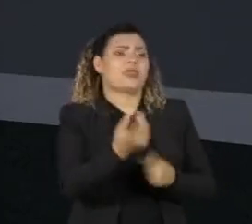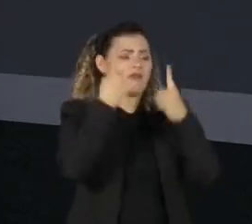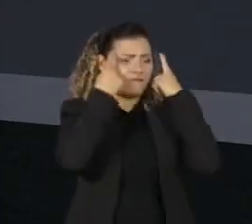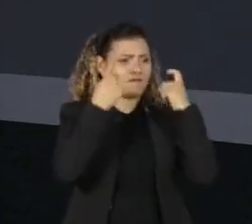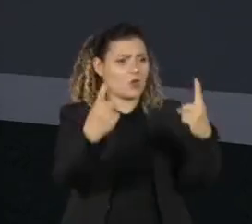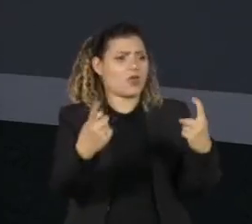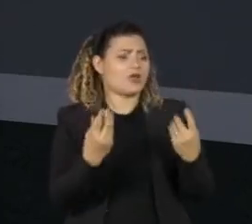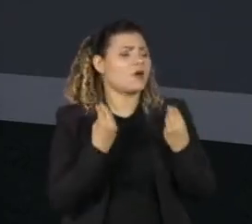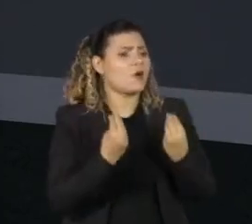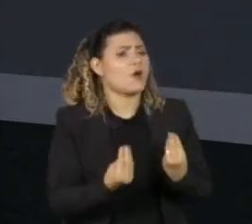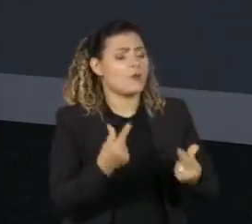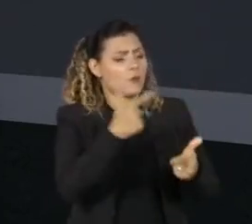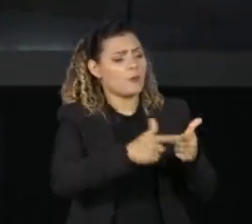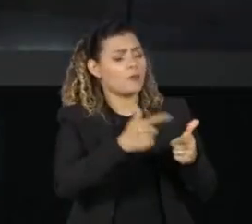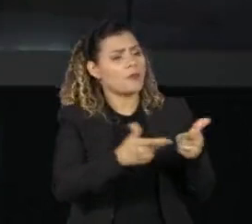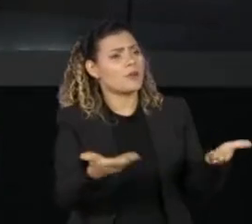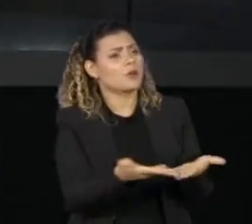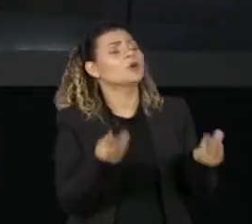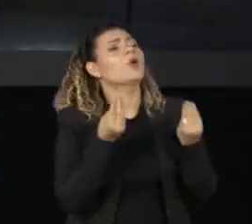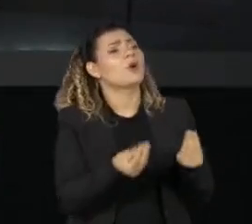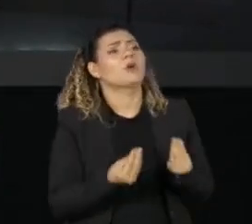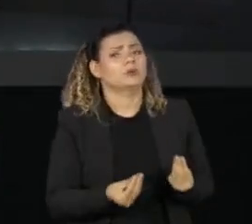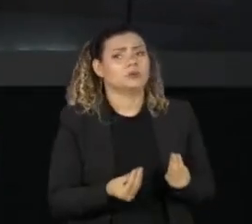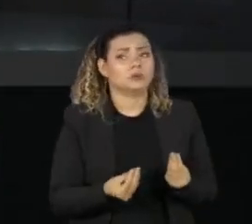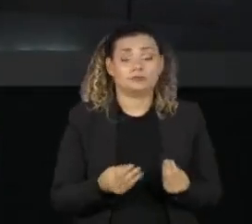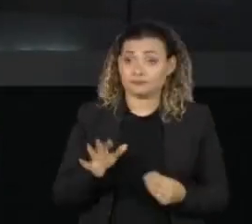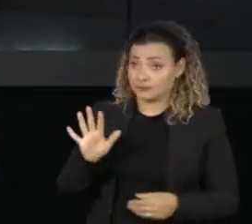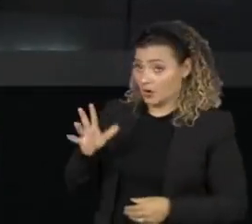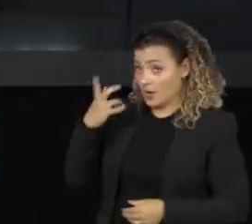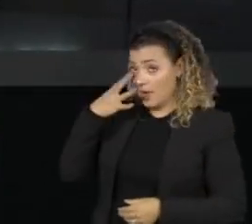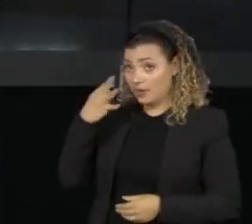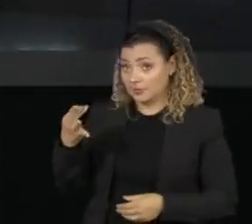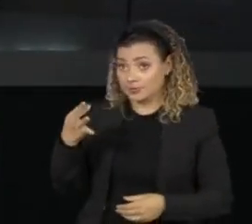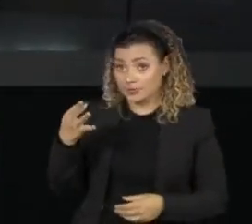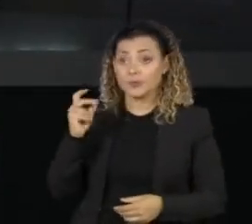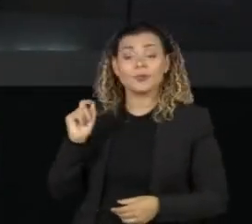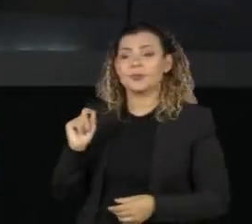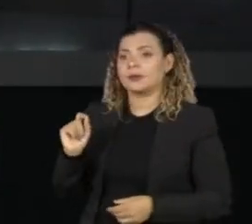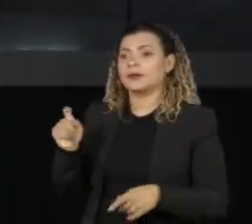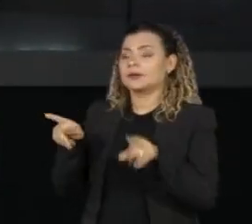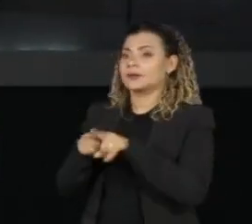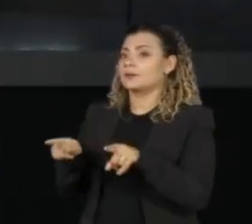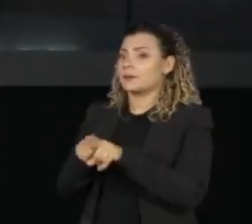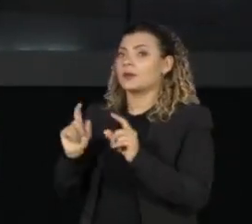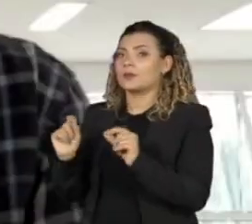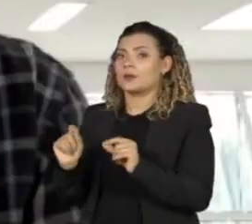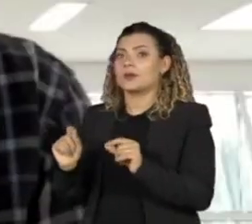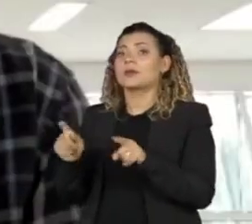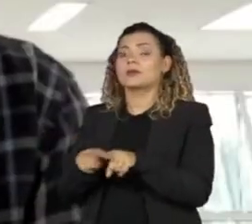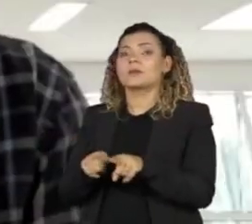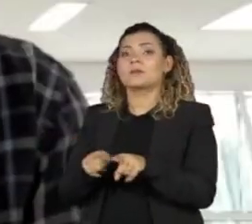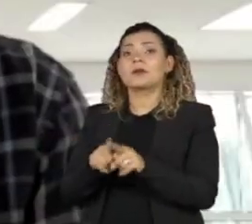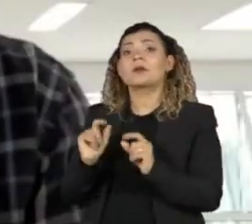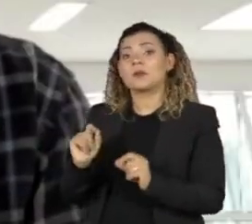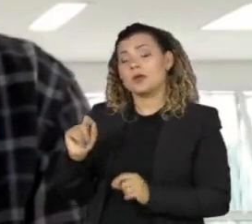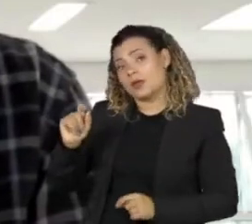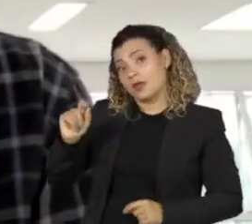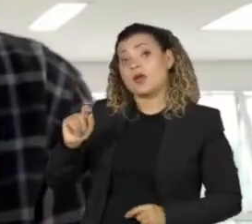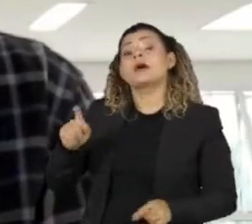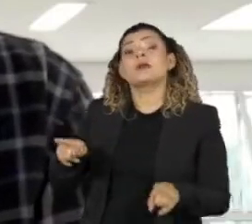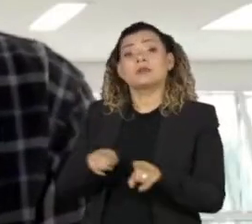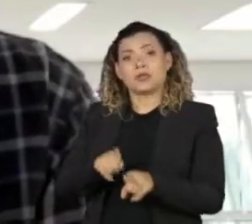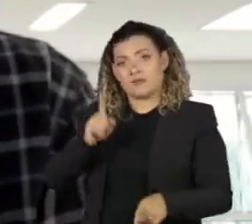esse problema nos dias de hoje? Eu chamaria atenção, por exemplo, para o que fizeram tanto Martin Luther King quanto Nelson